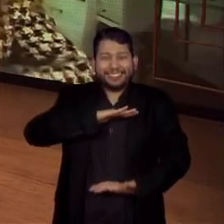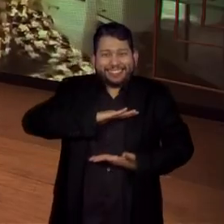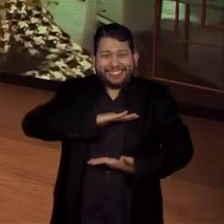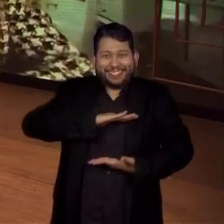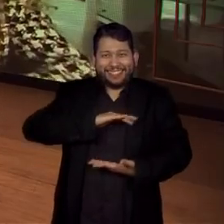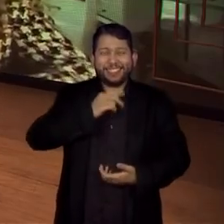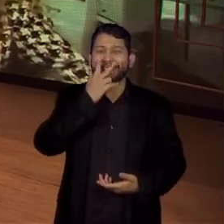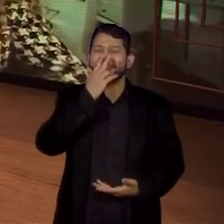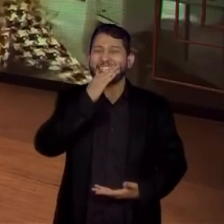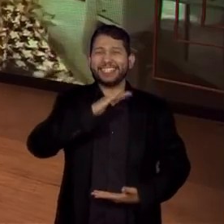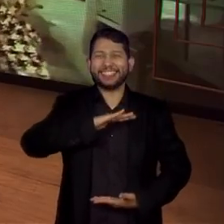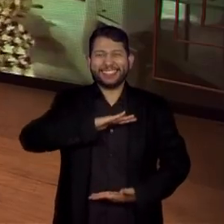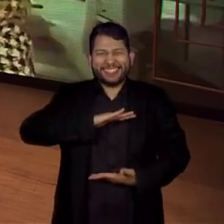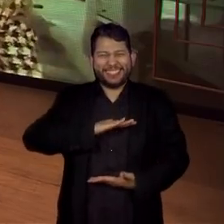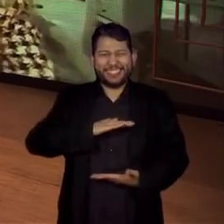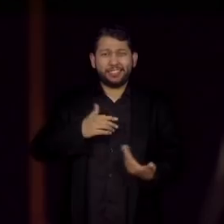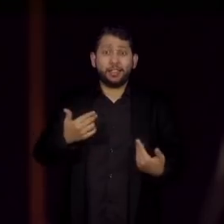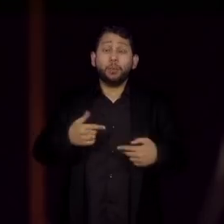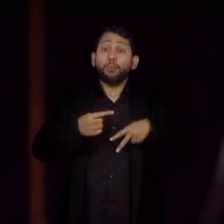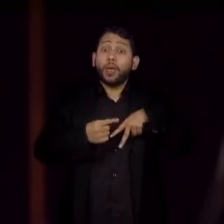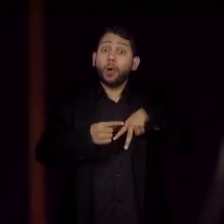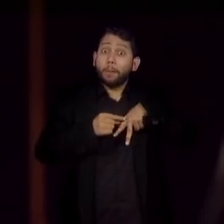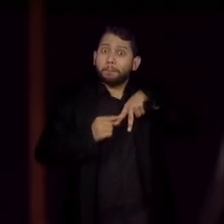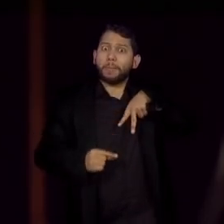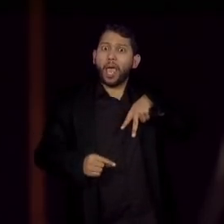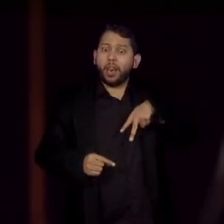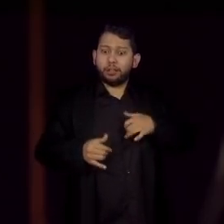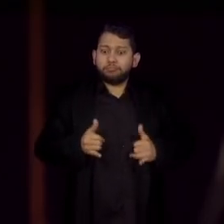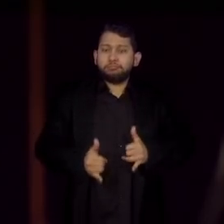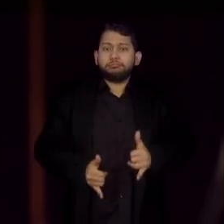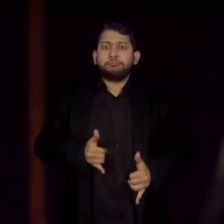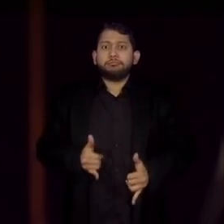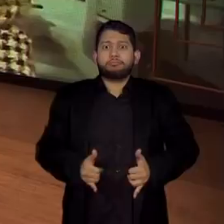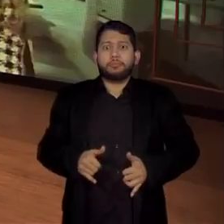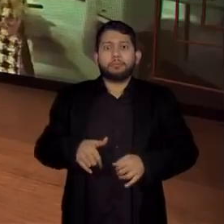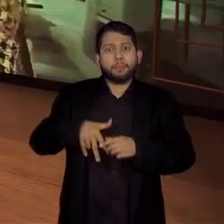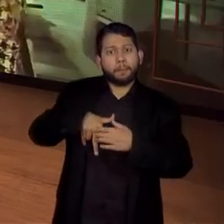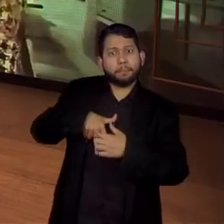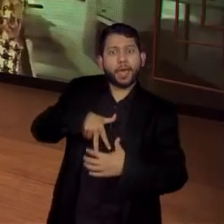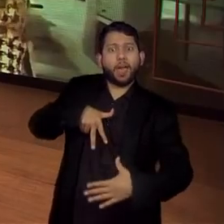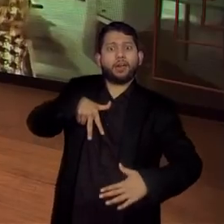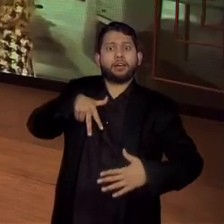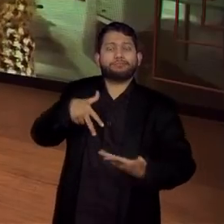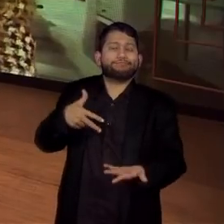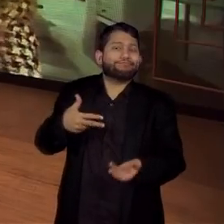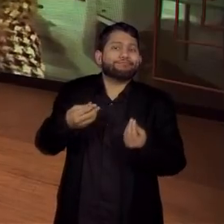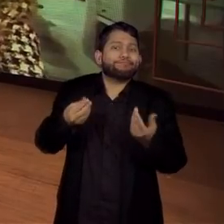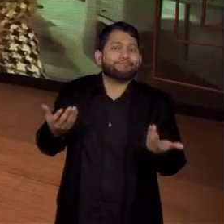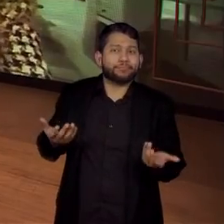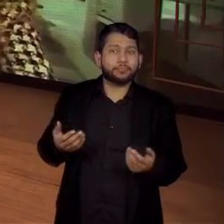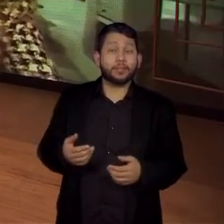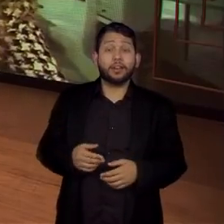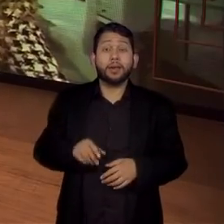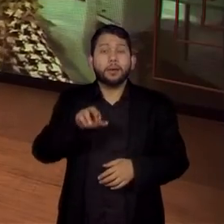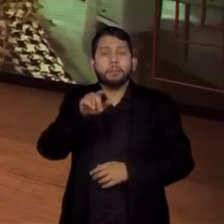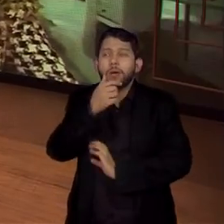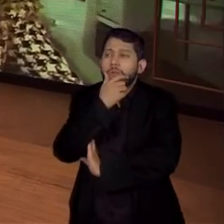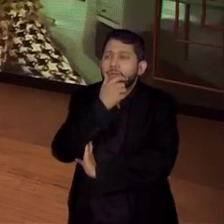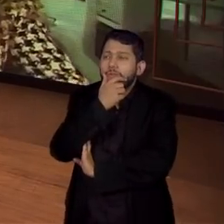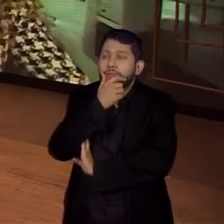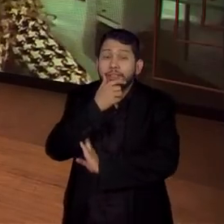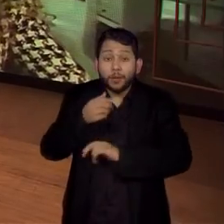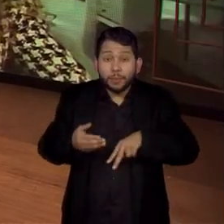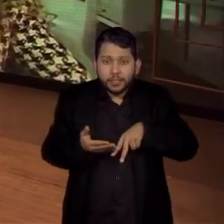não ficava bem. Eu tinha pernas compridas, eu sou pequena com pernas compridas. Ele começou a levantar a